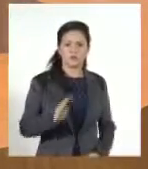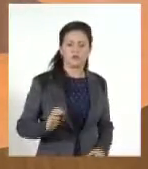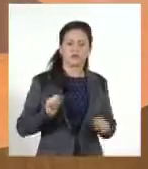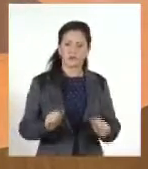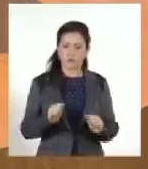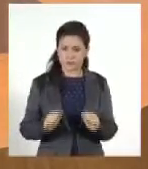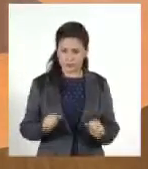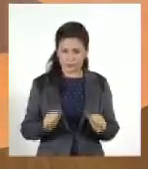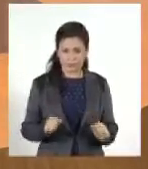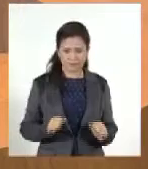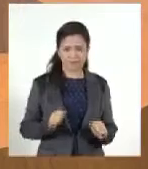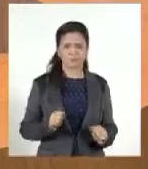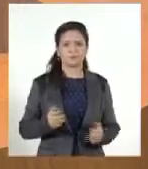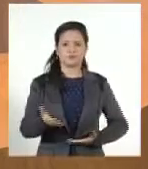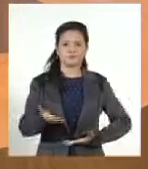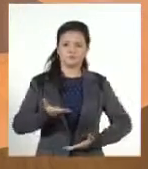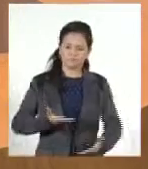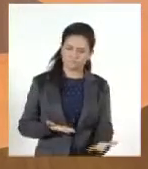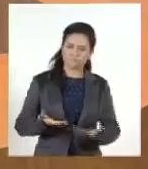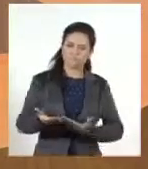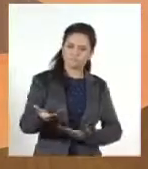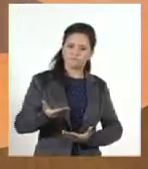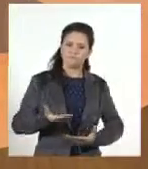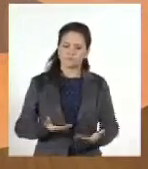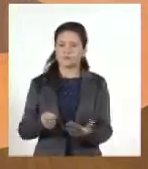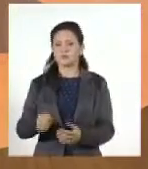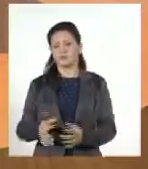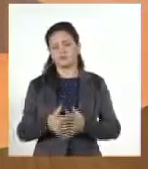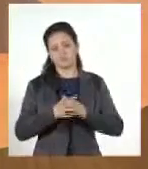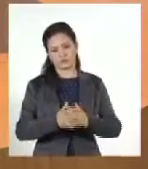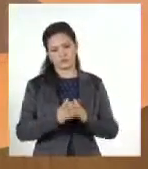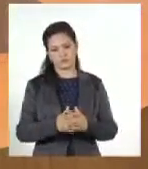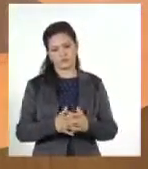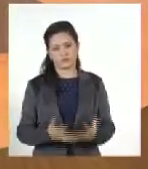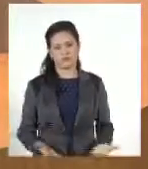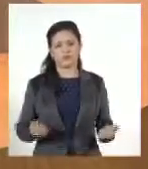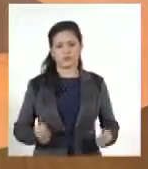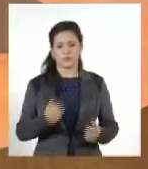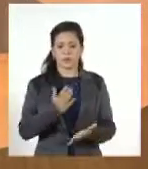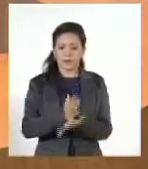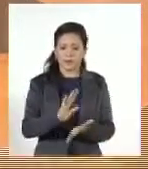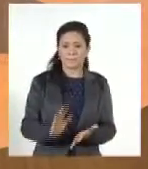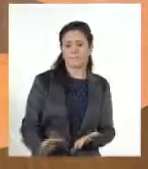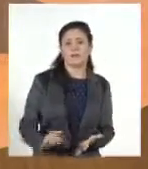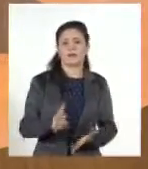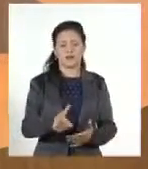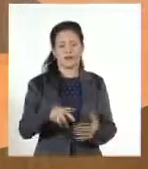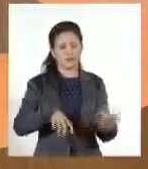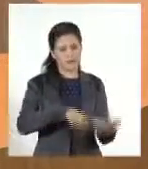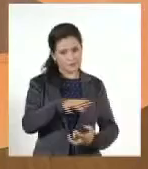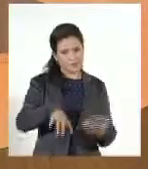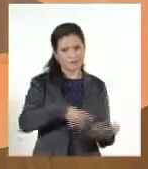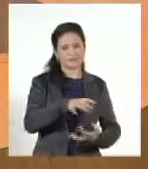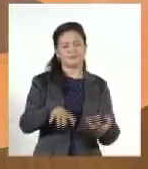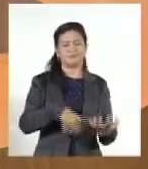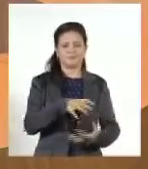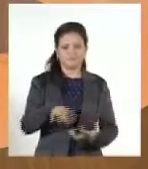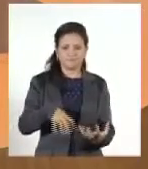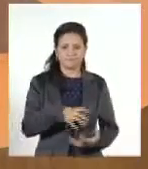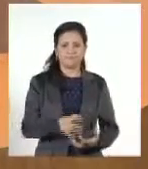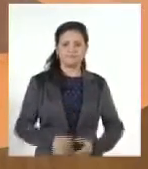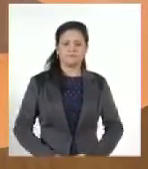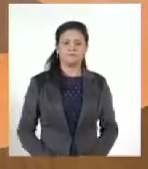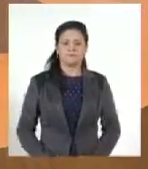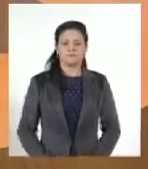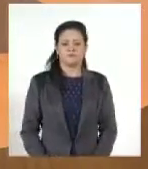mediador desse conflito e possamos terminar esse movimento que foi deflagrado hoje, movimento grevista.